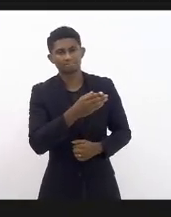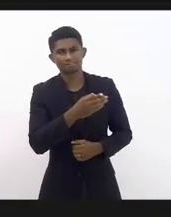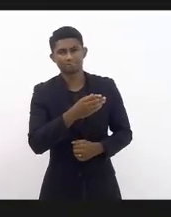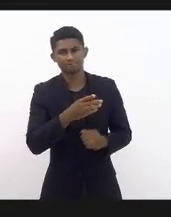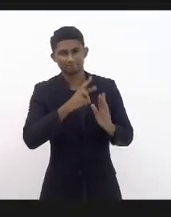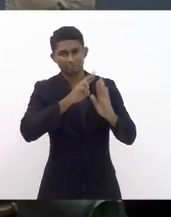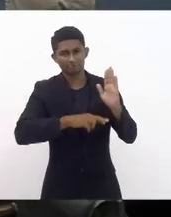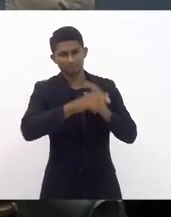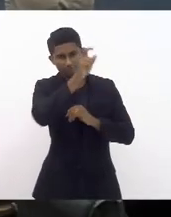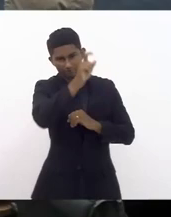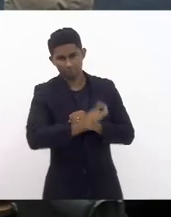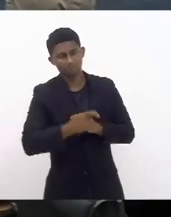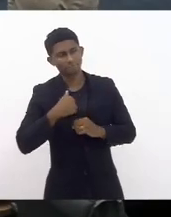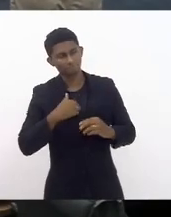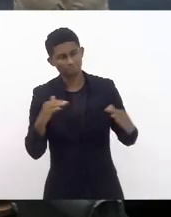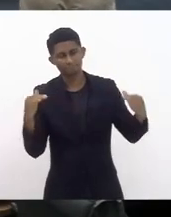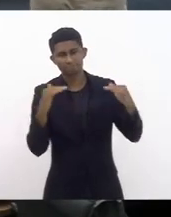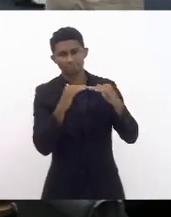relator.